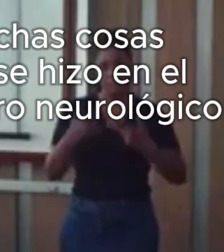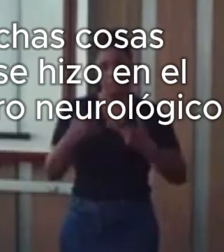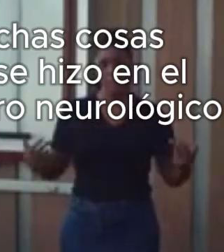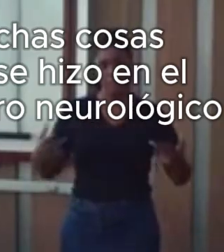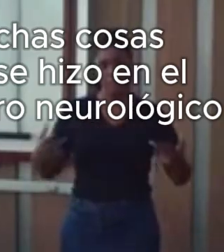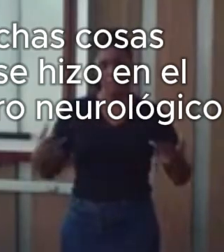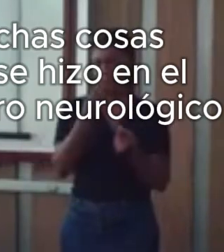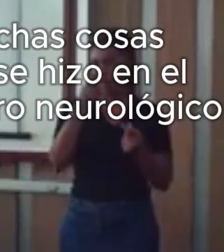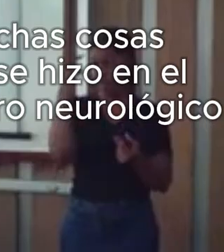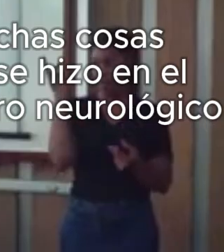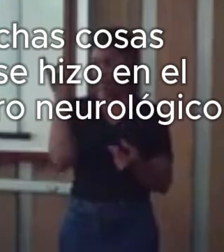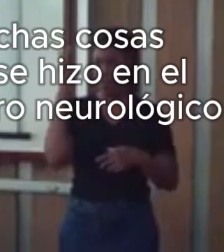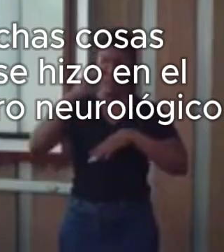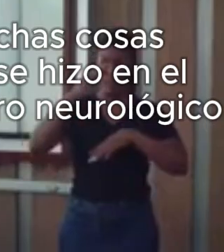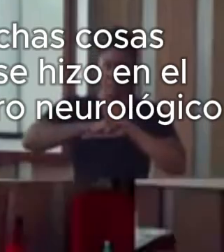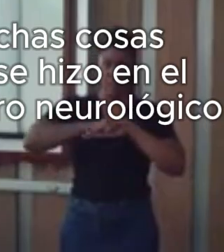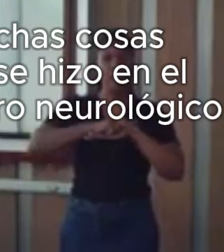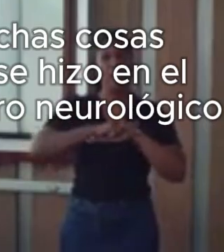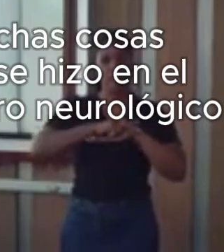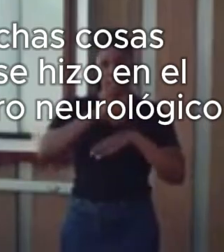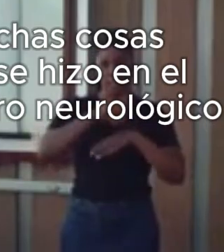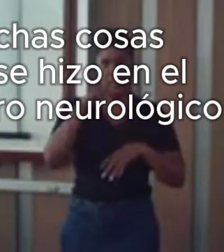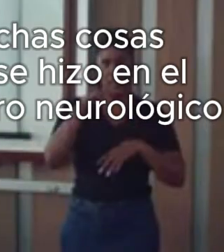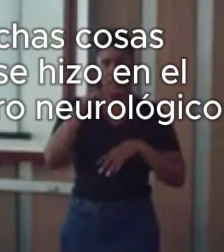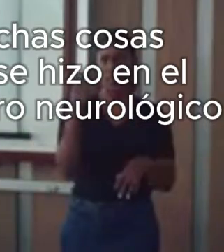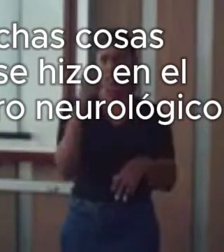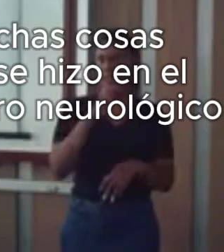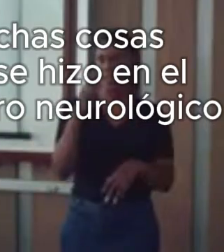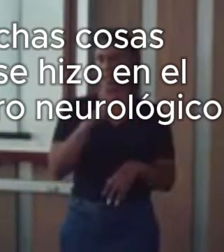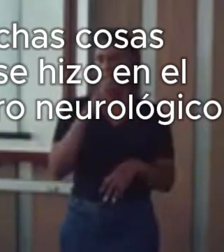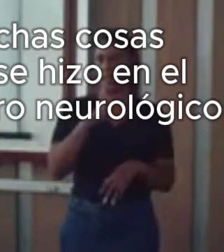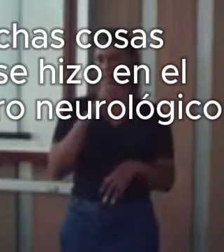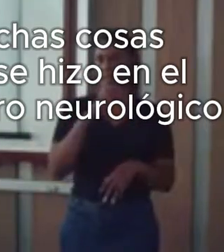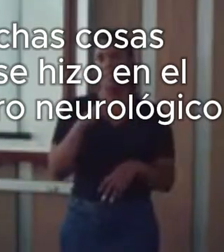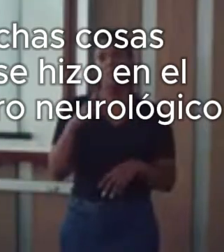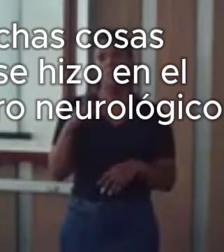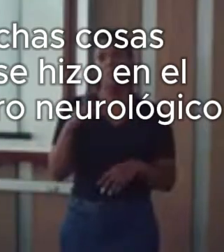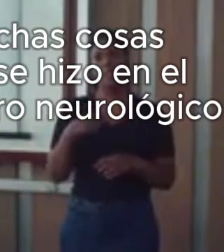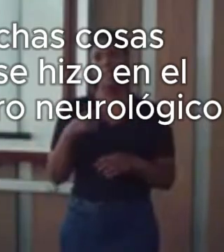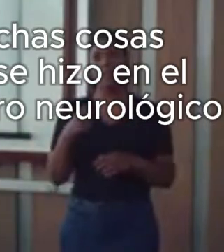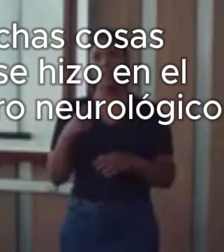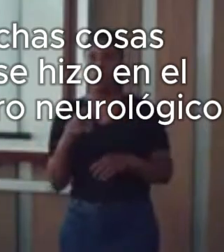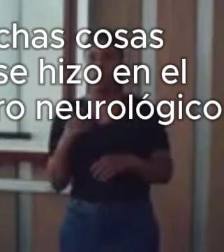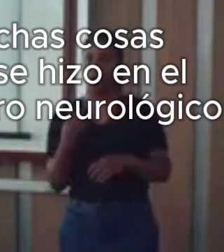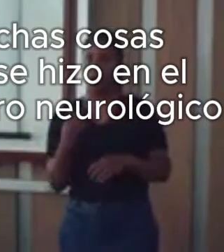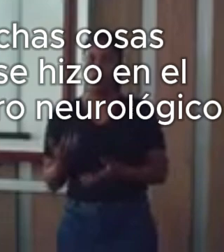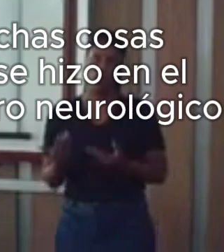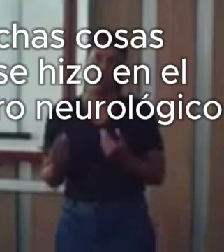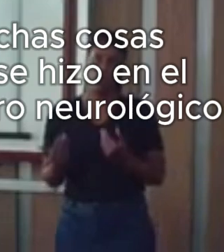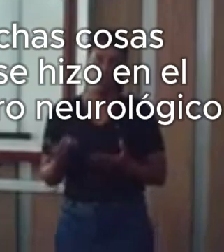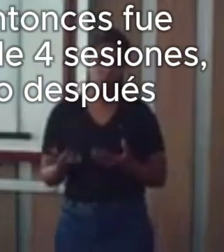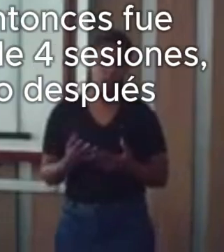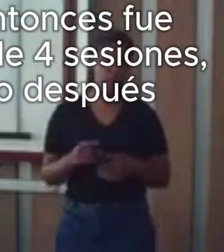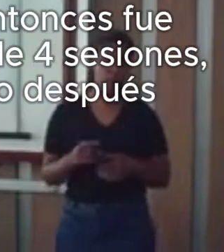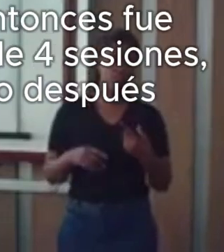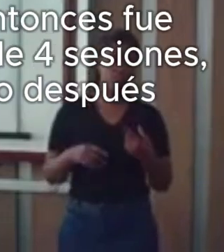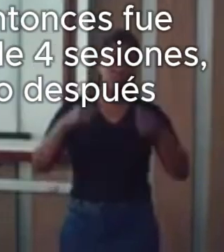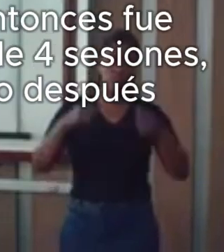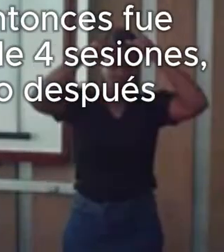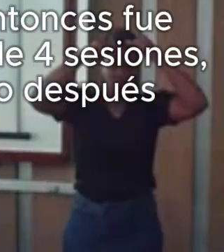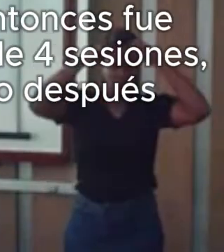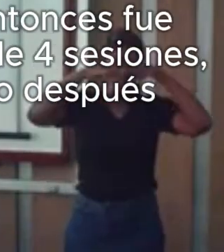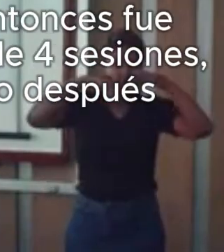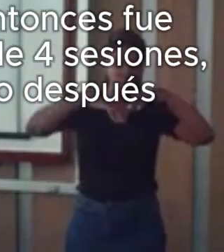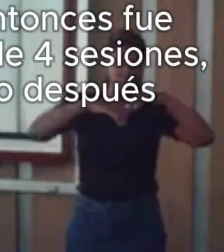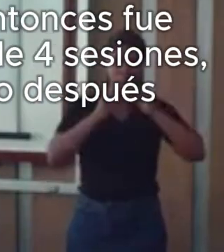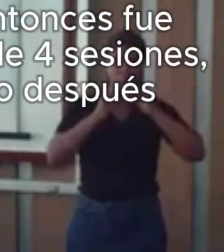emergência. Quando faz no crônico, né, só teve um evento adverso leve, nenhum caso de deterioração neurológica e sem alterações de